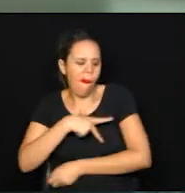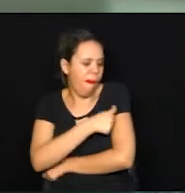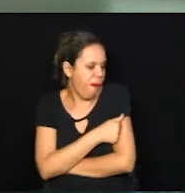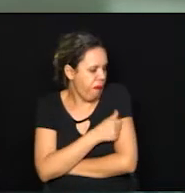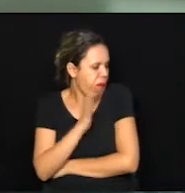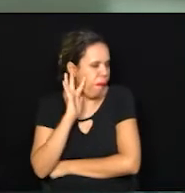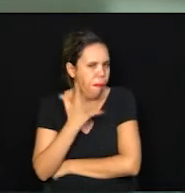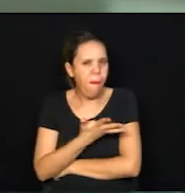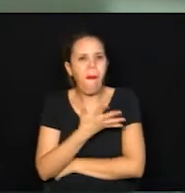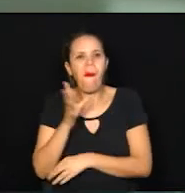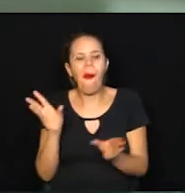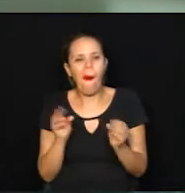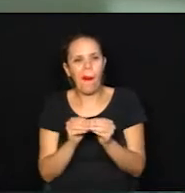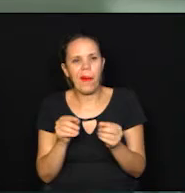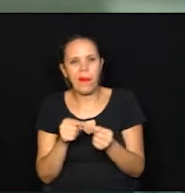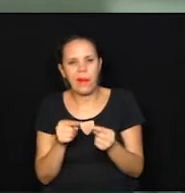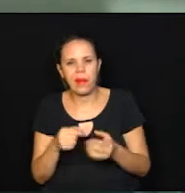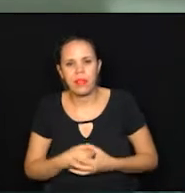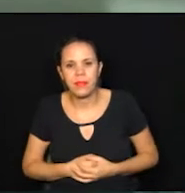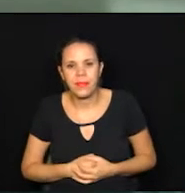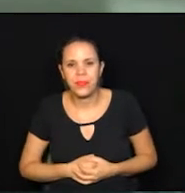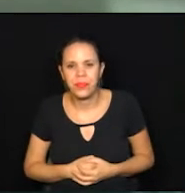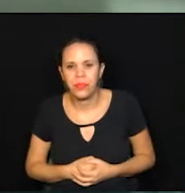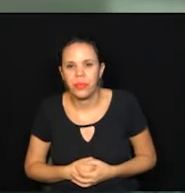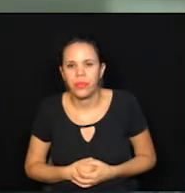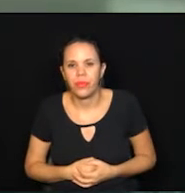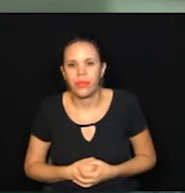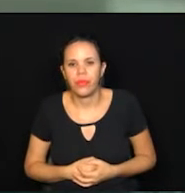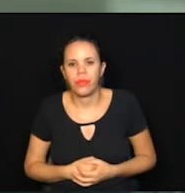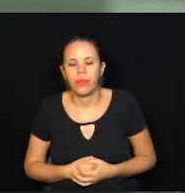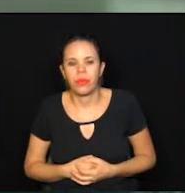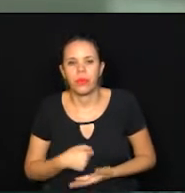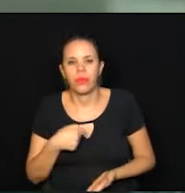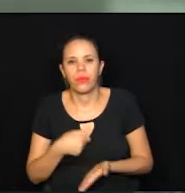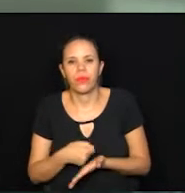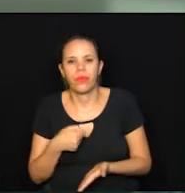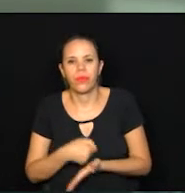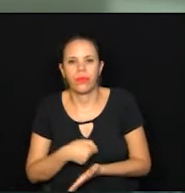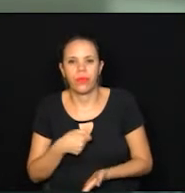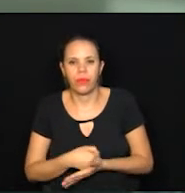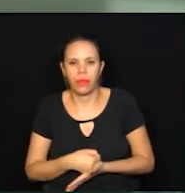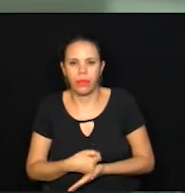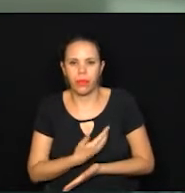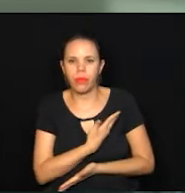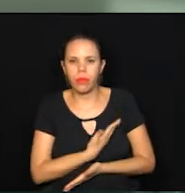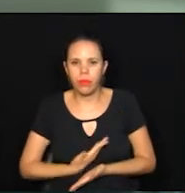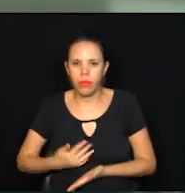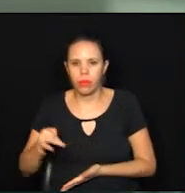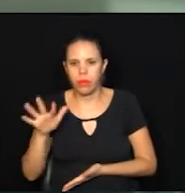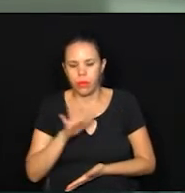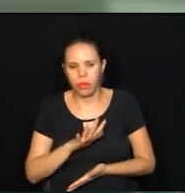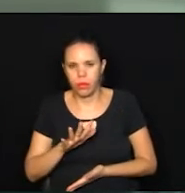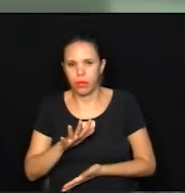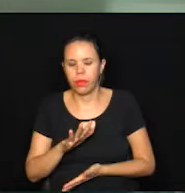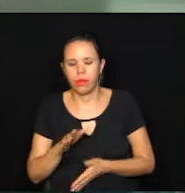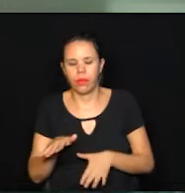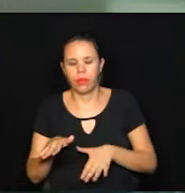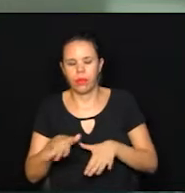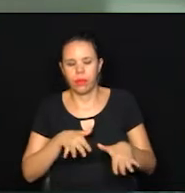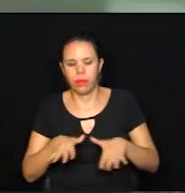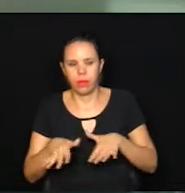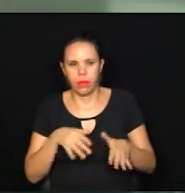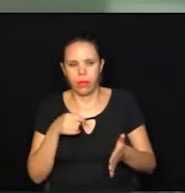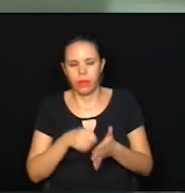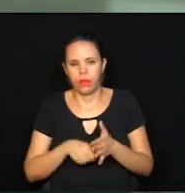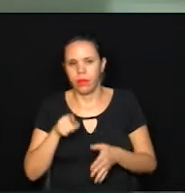uma solução definitiva, como também obriga o governo federal a se mobilizar. Olha,